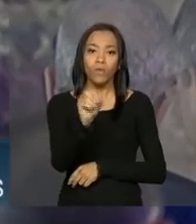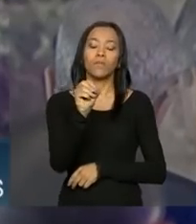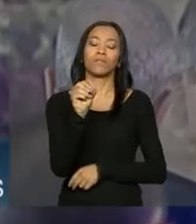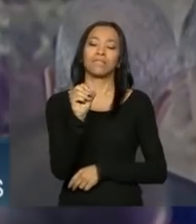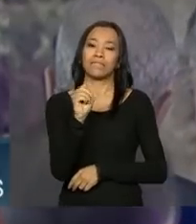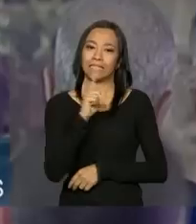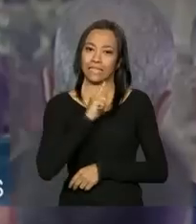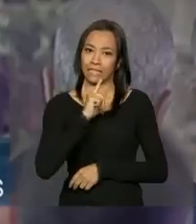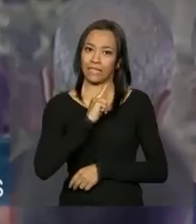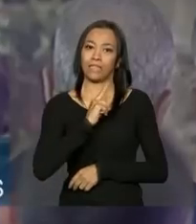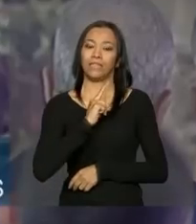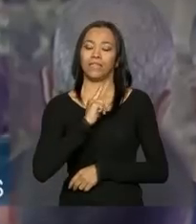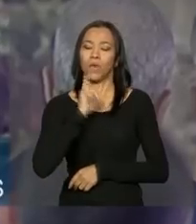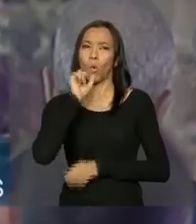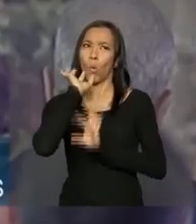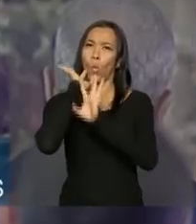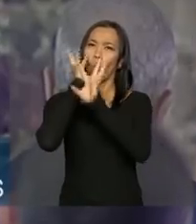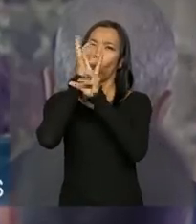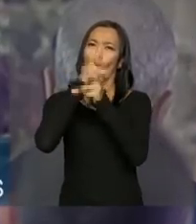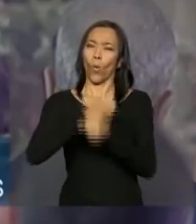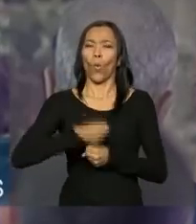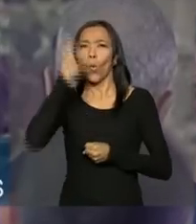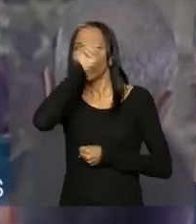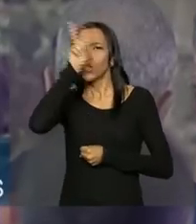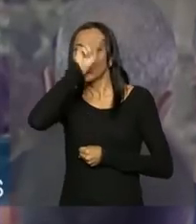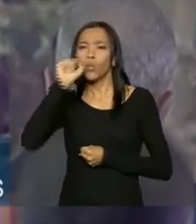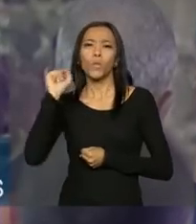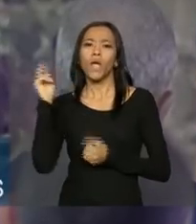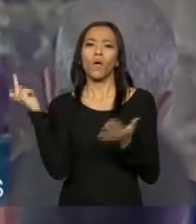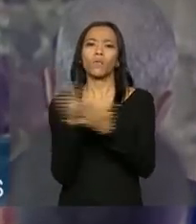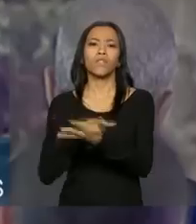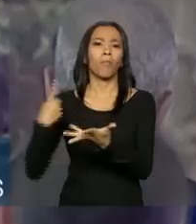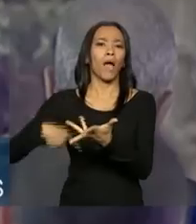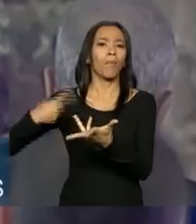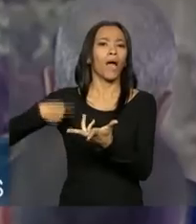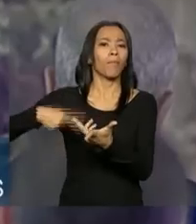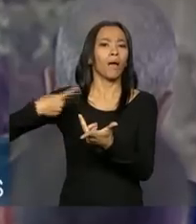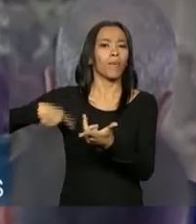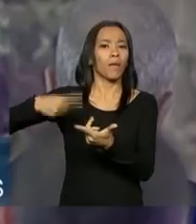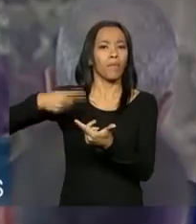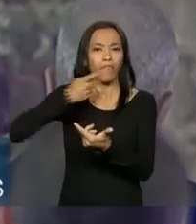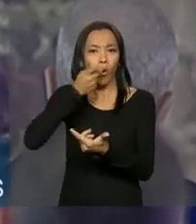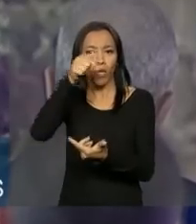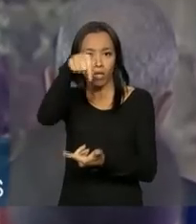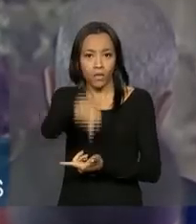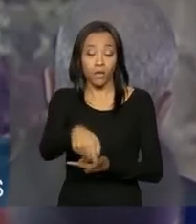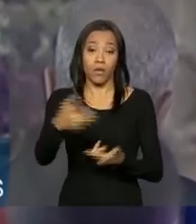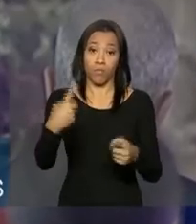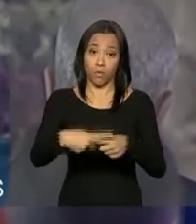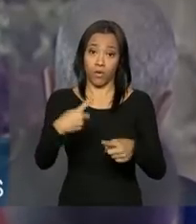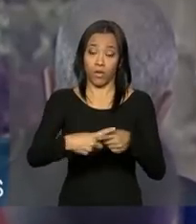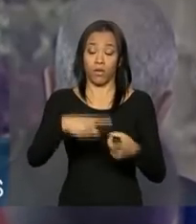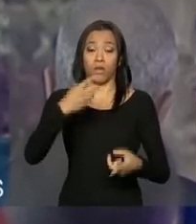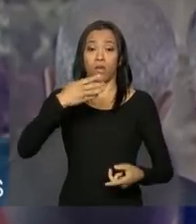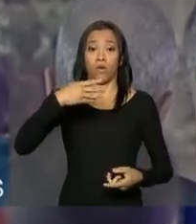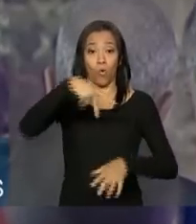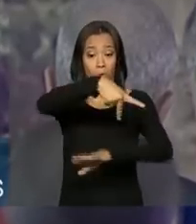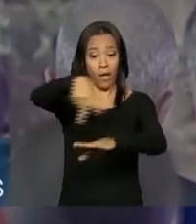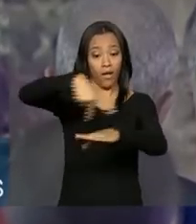sua recuperação histórica desta questão, porque o nosso país afirma